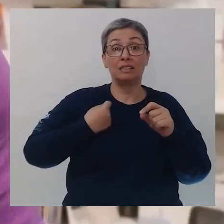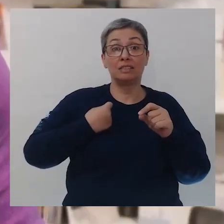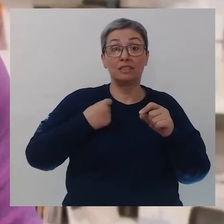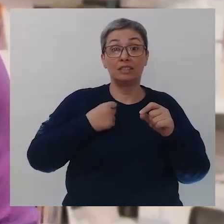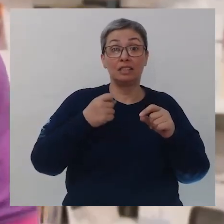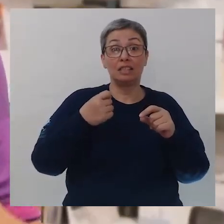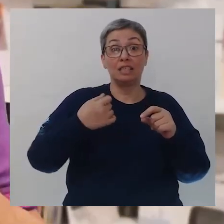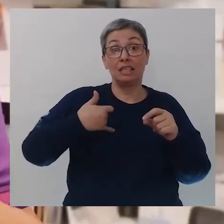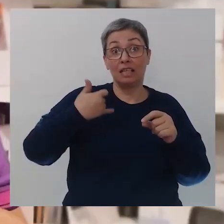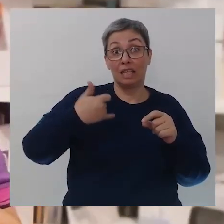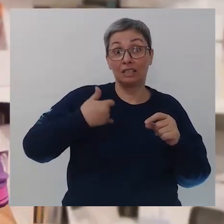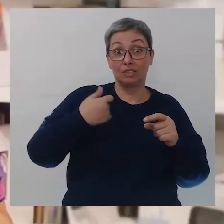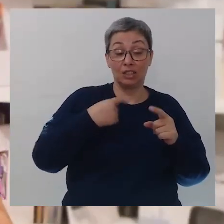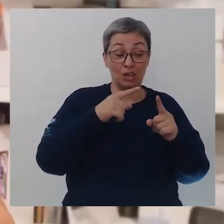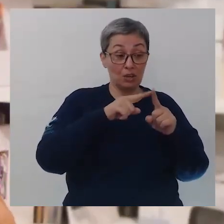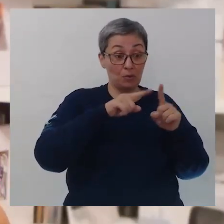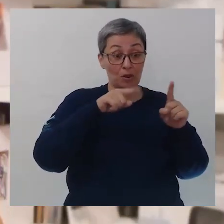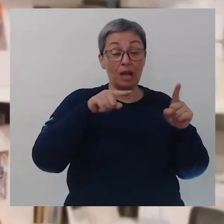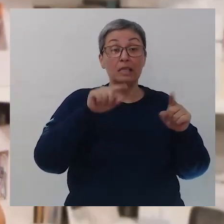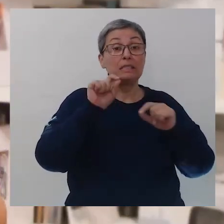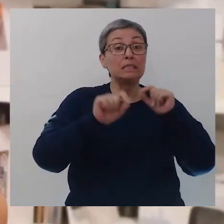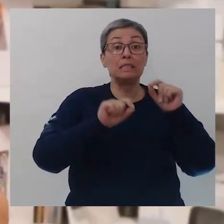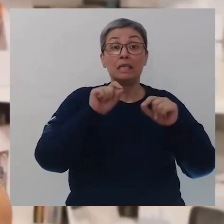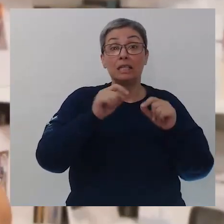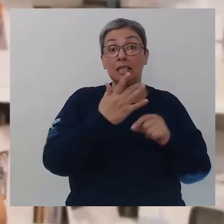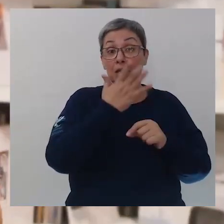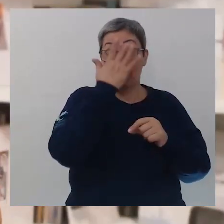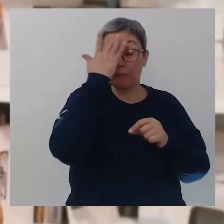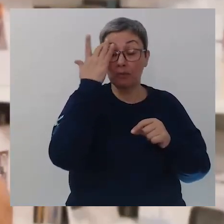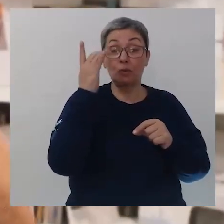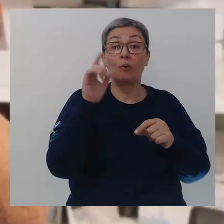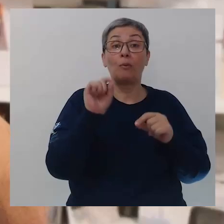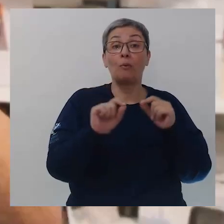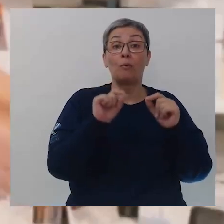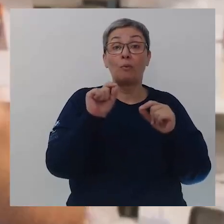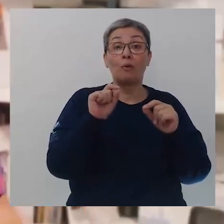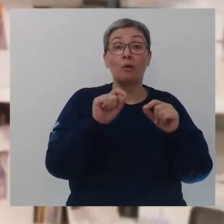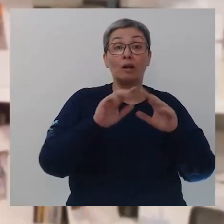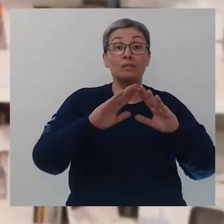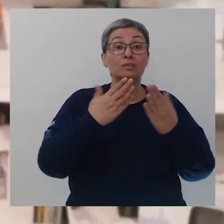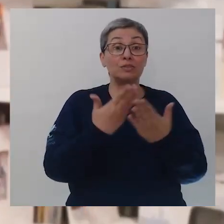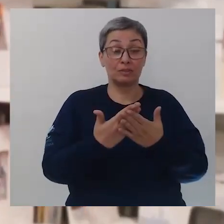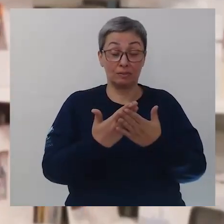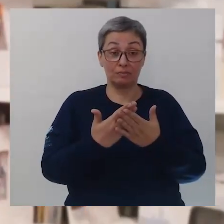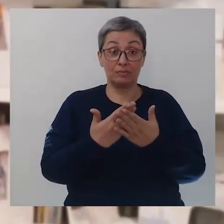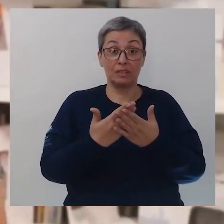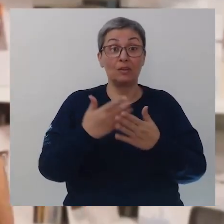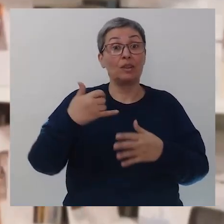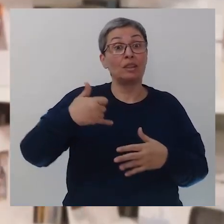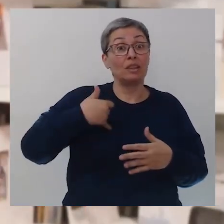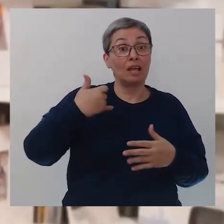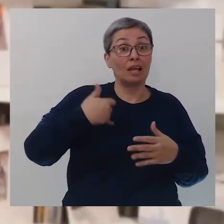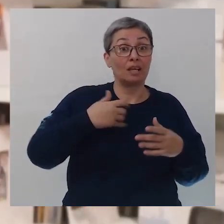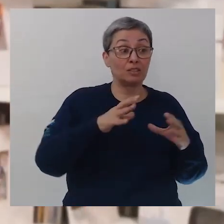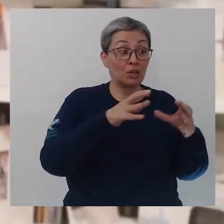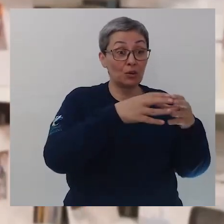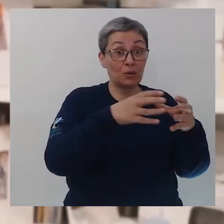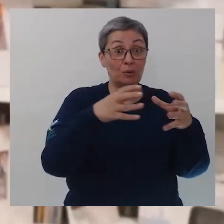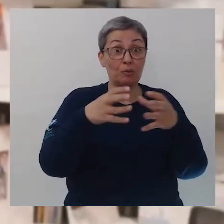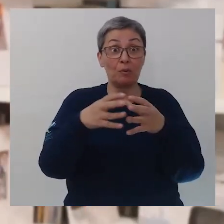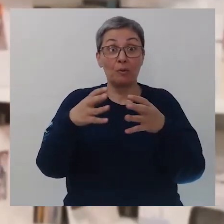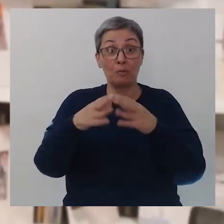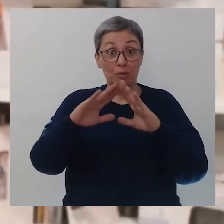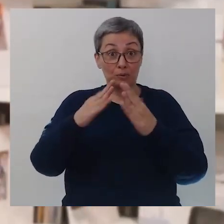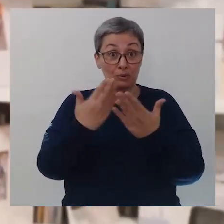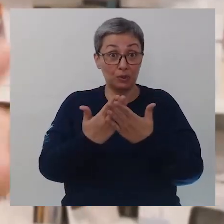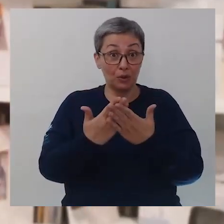idade. Idade de quem? Das pessoas da escola onde você